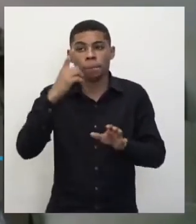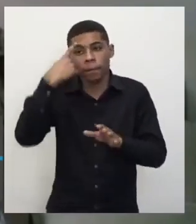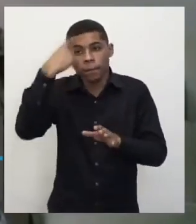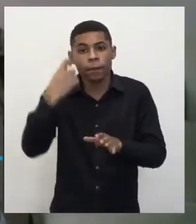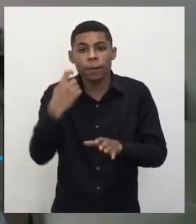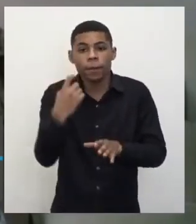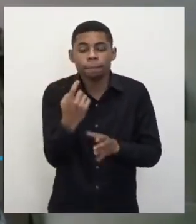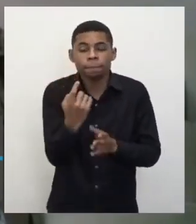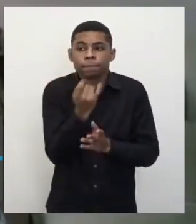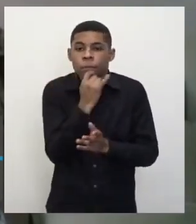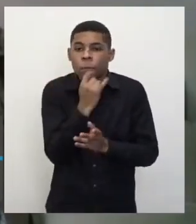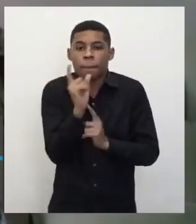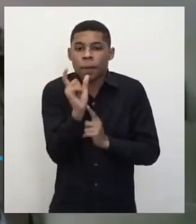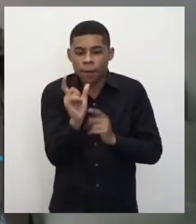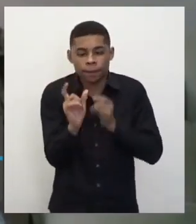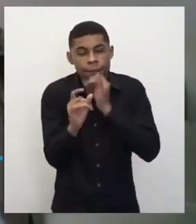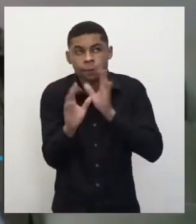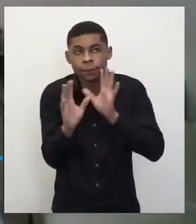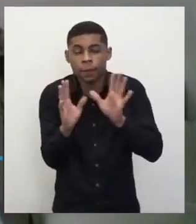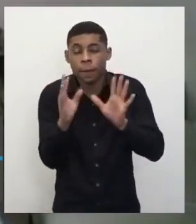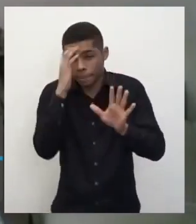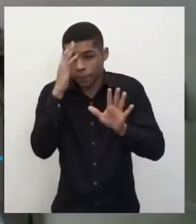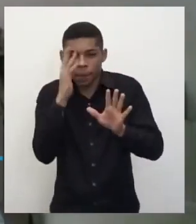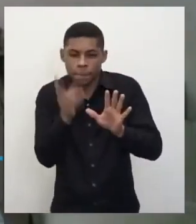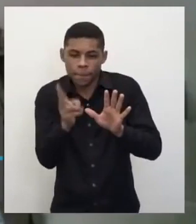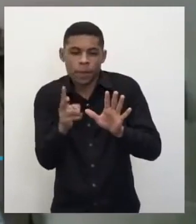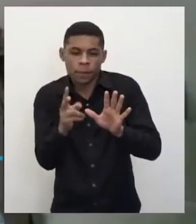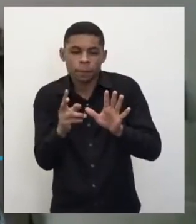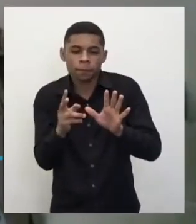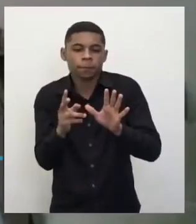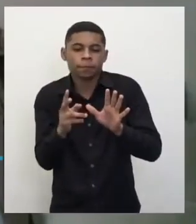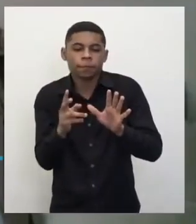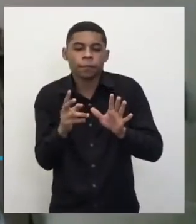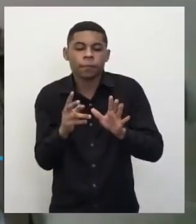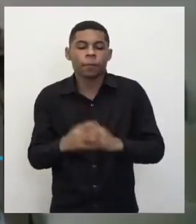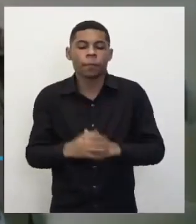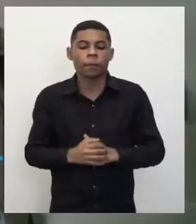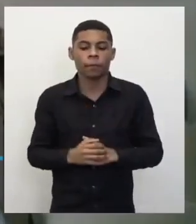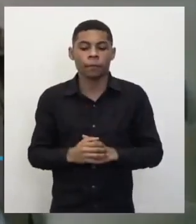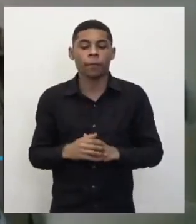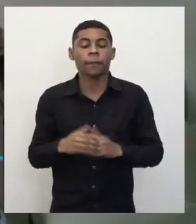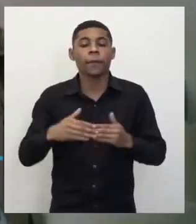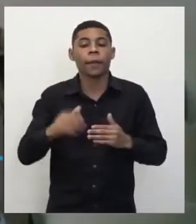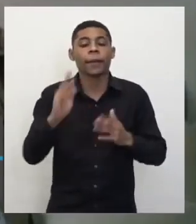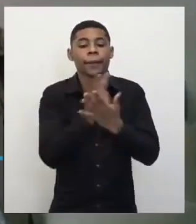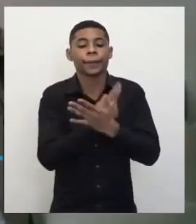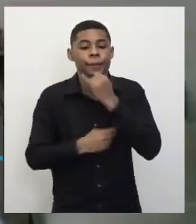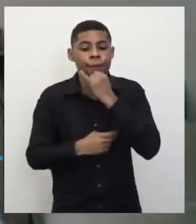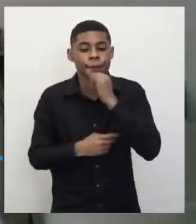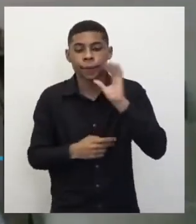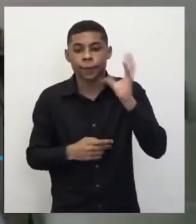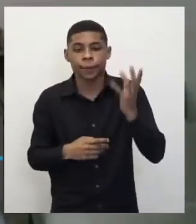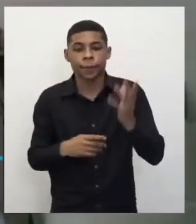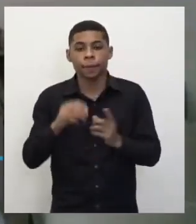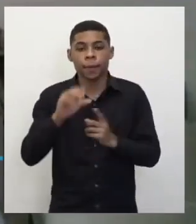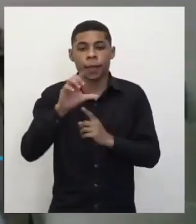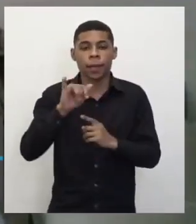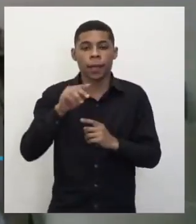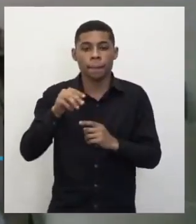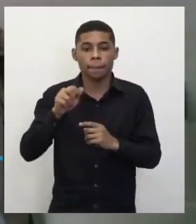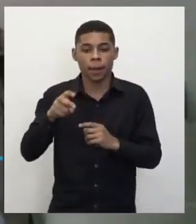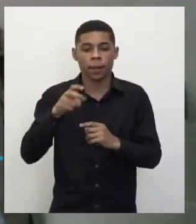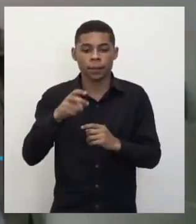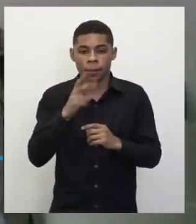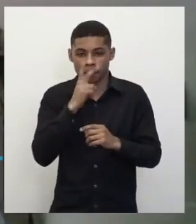mas pensando nessa questão do desenvolvimento. Vai acontecer ali um clímax da entrevista, né?